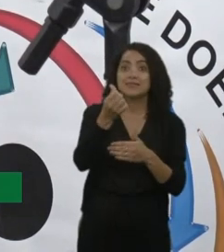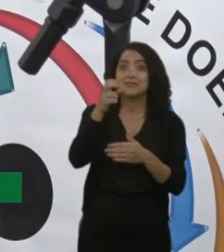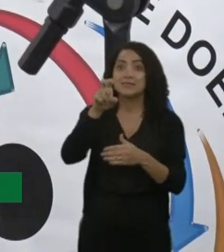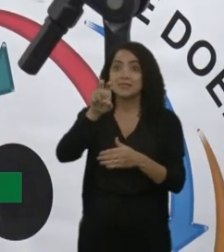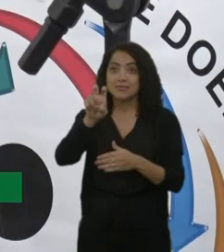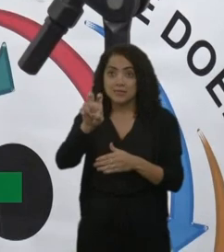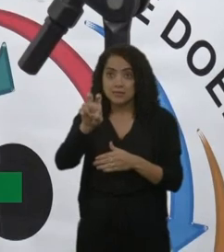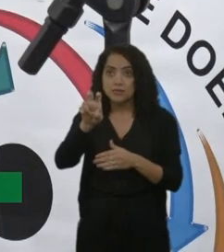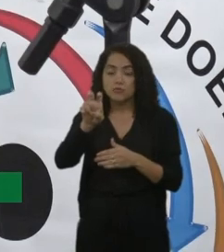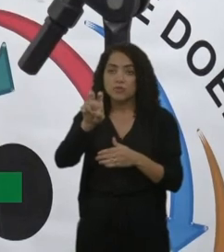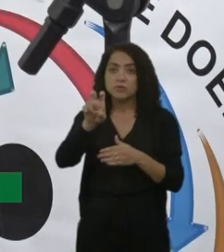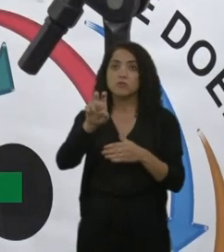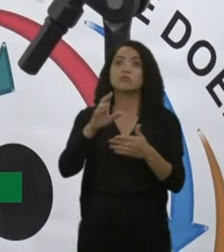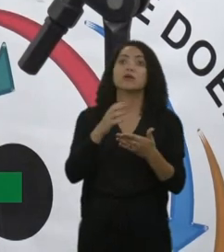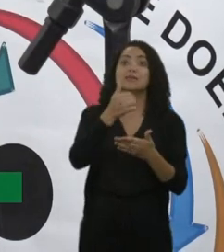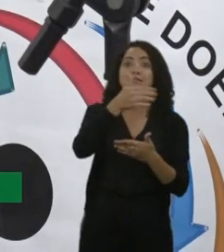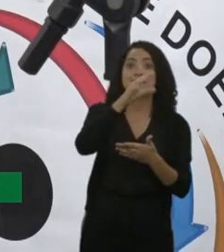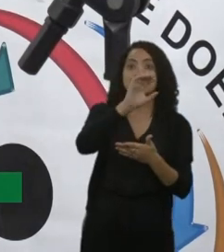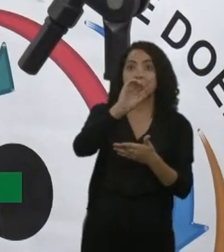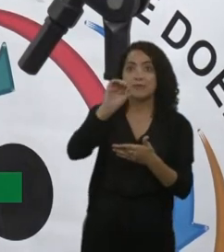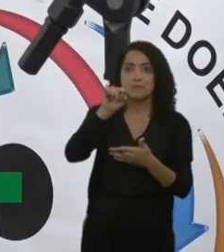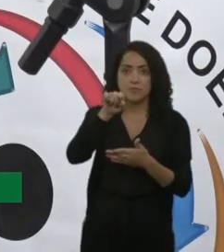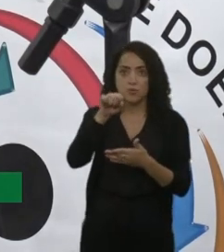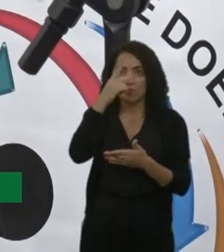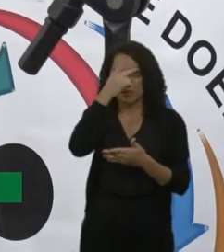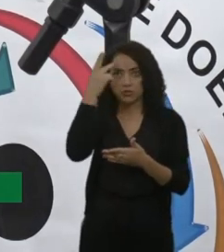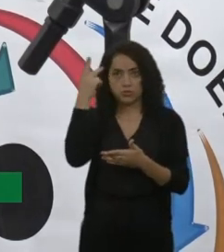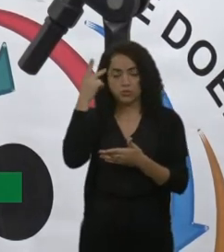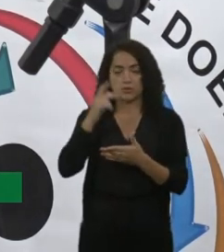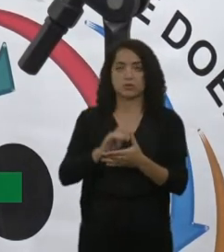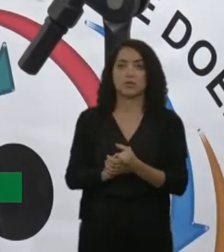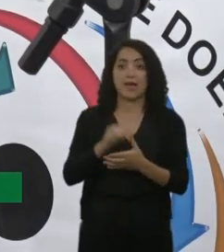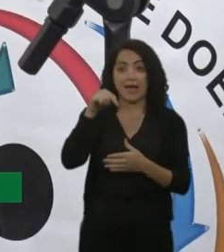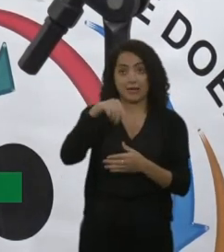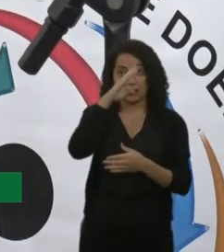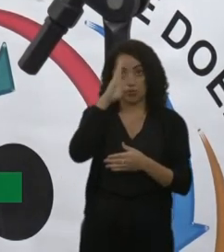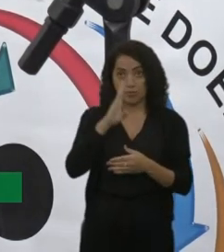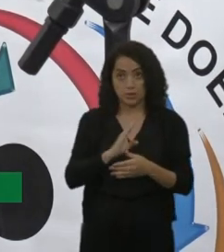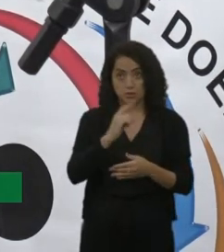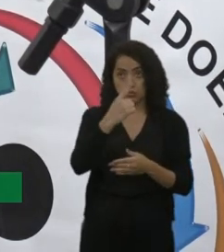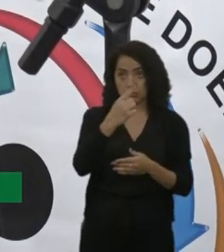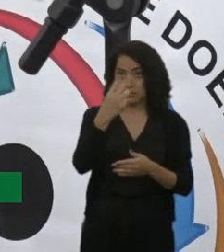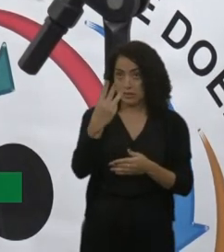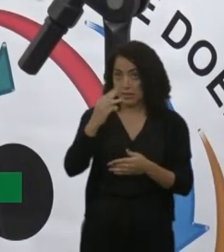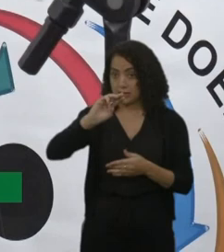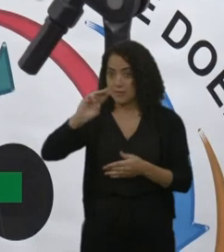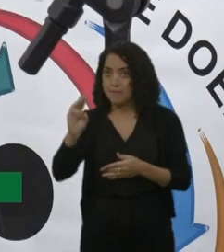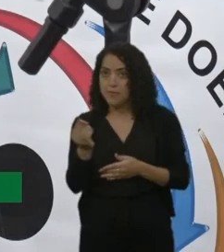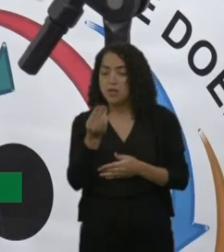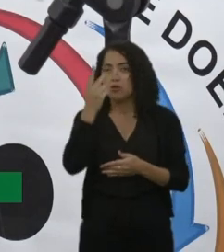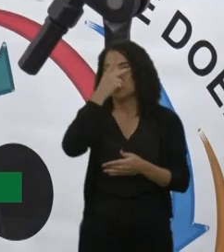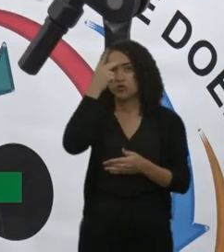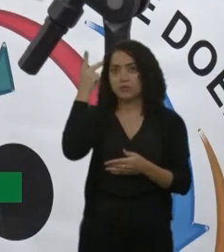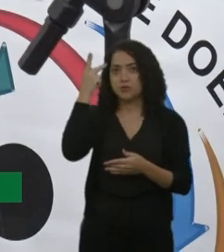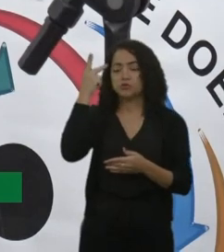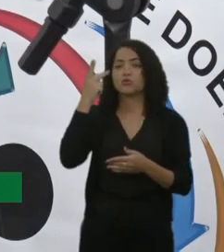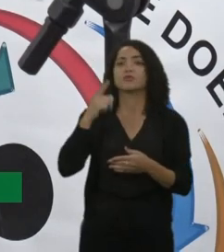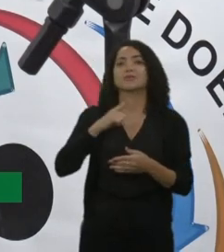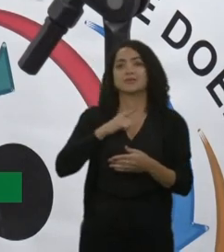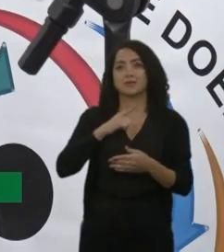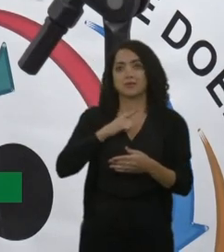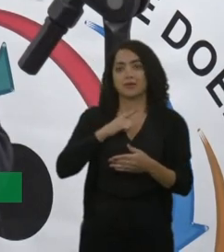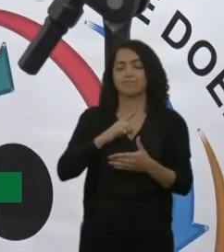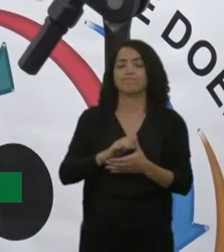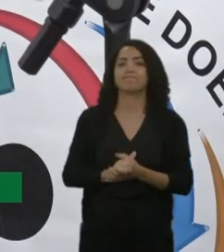mil indivíduos. No Brasil, há estimados 13 milhões de pessoas com doenças raras,